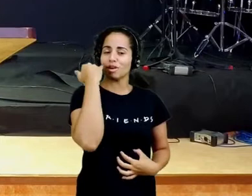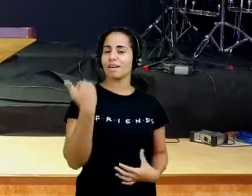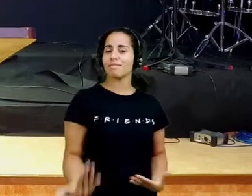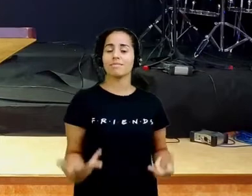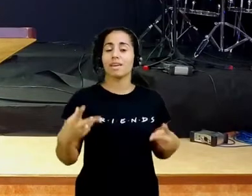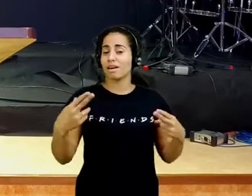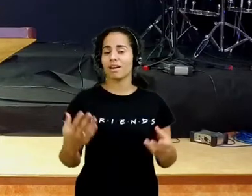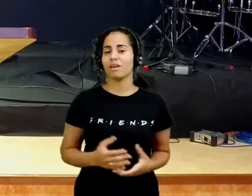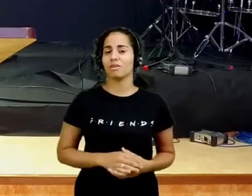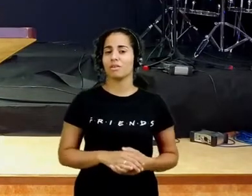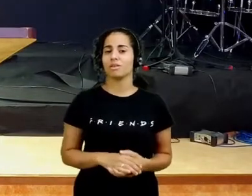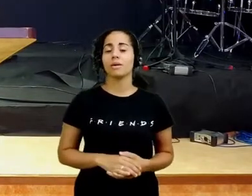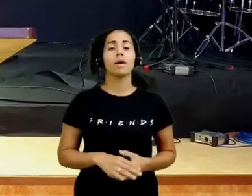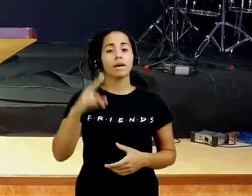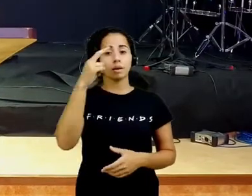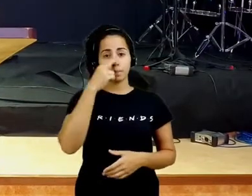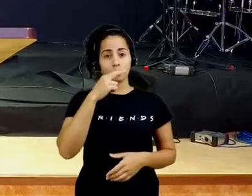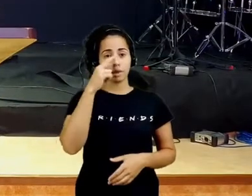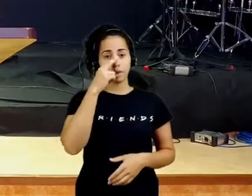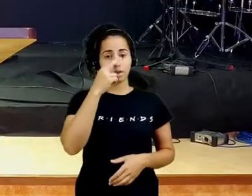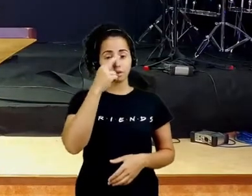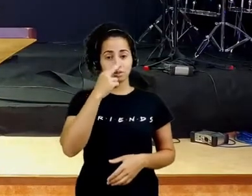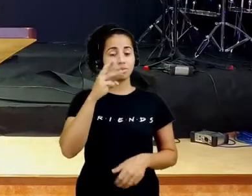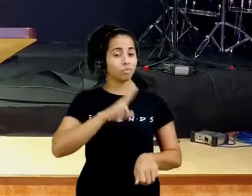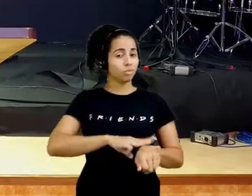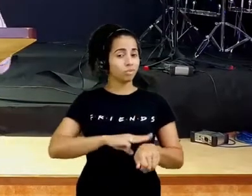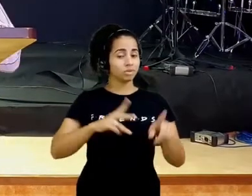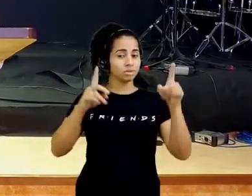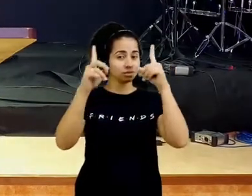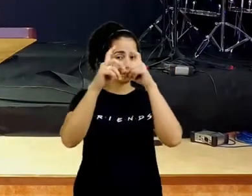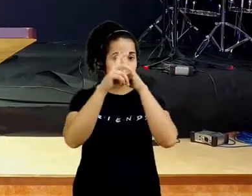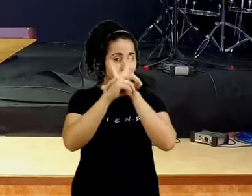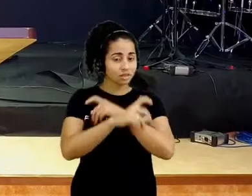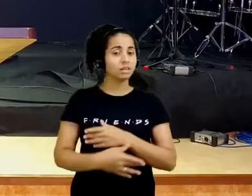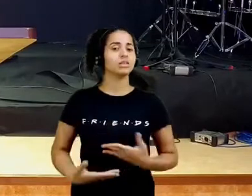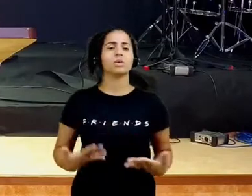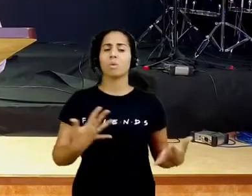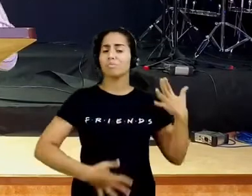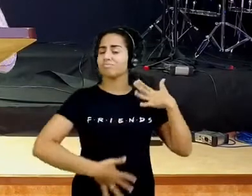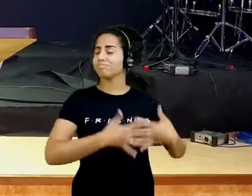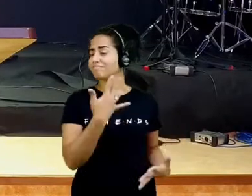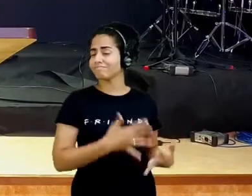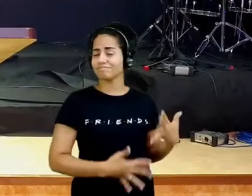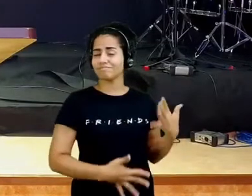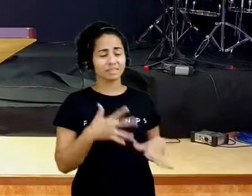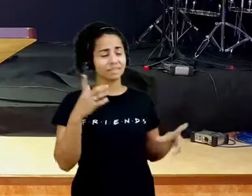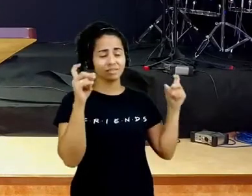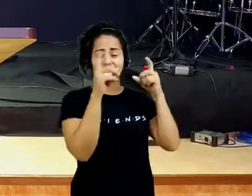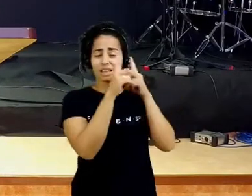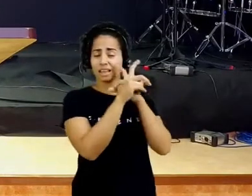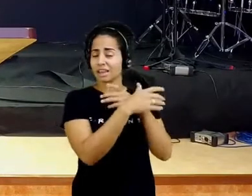em Jeremias, em meio a um momento tão caótico, em meio a um momento tão complicado, um momento tão